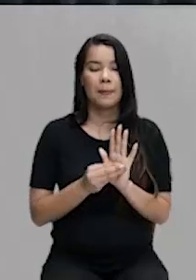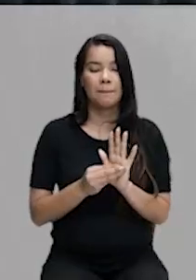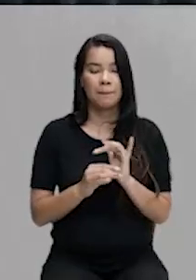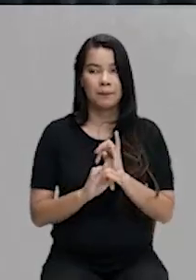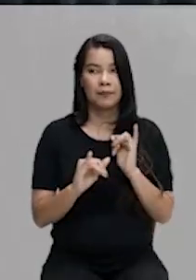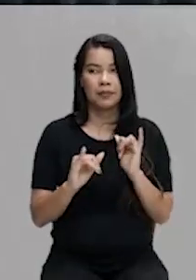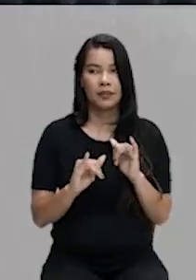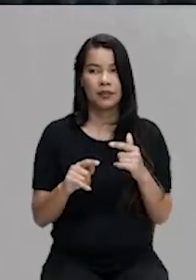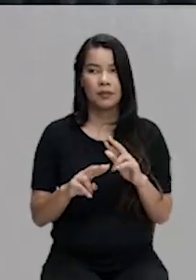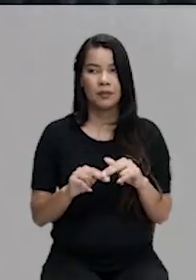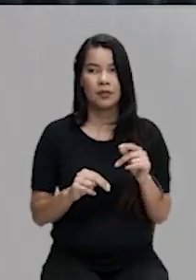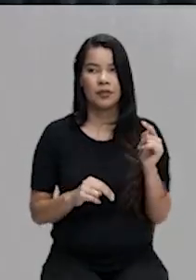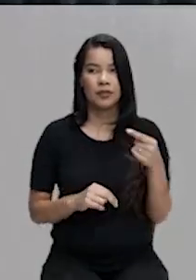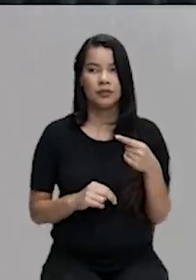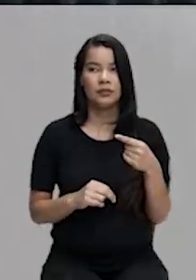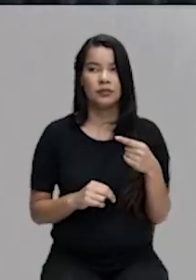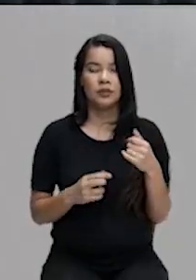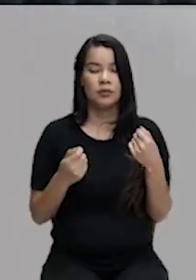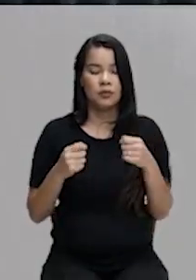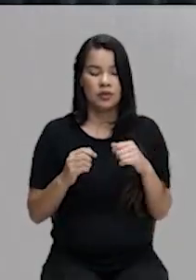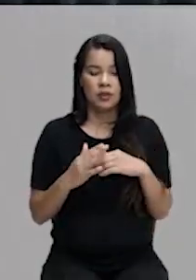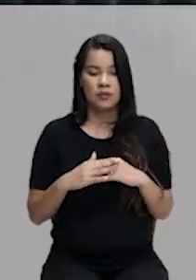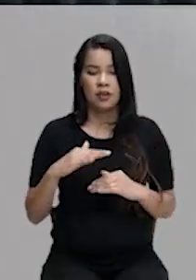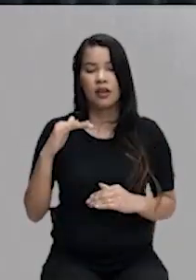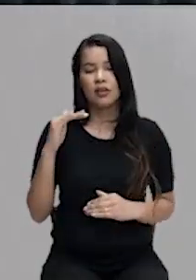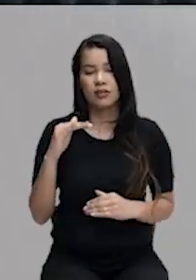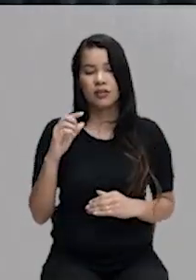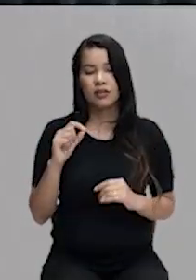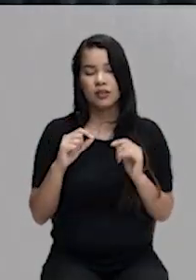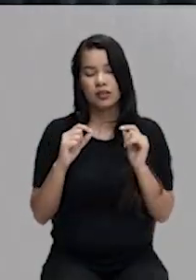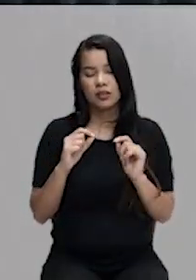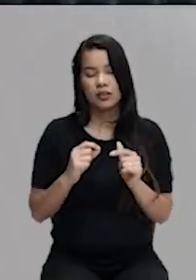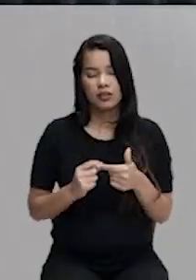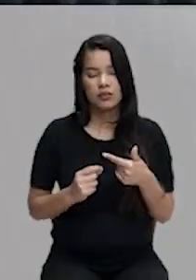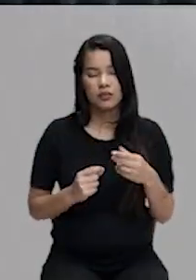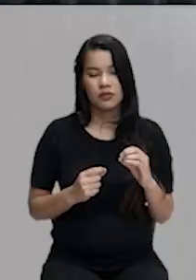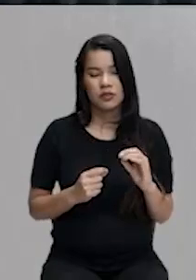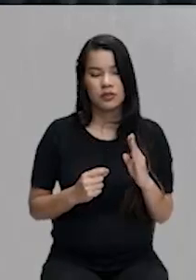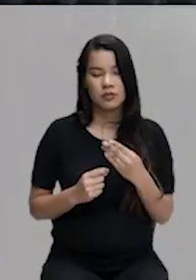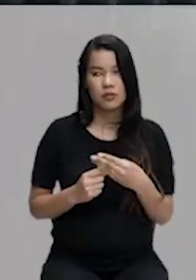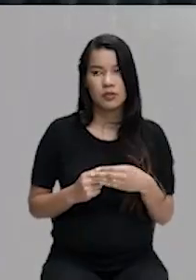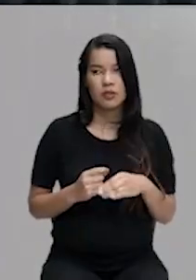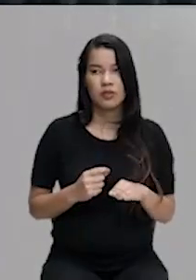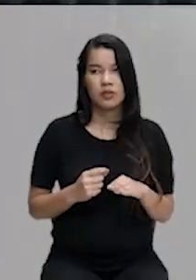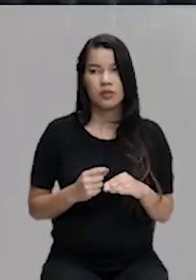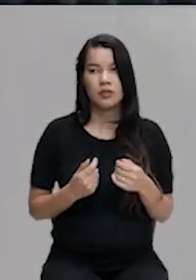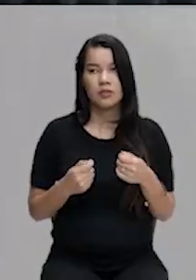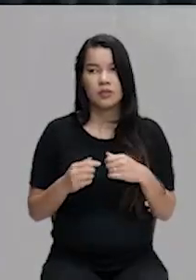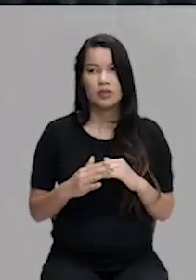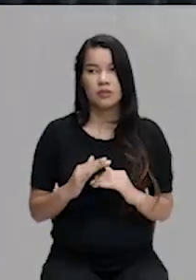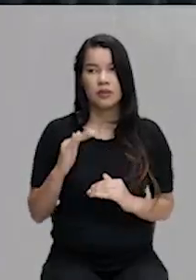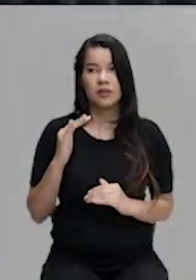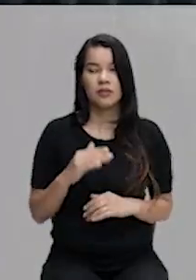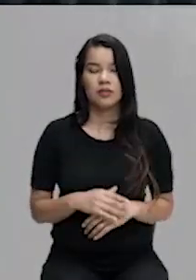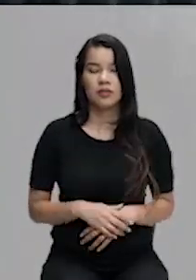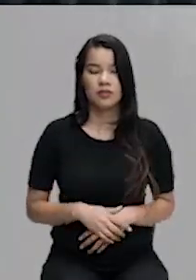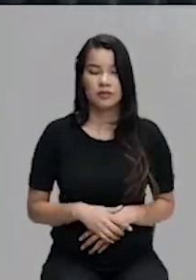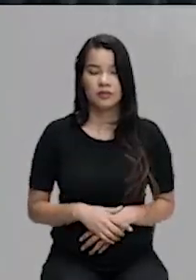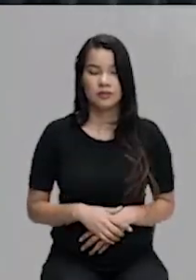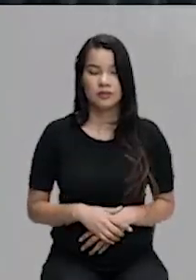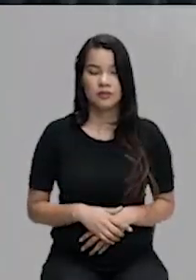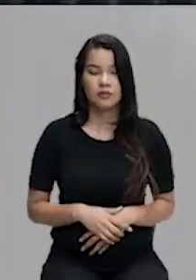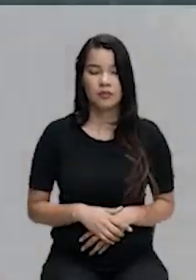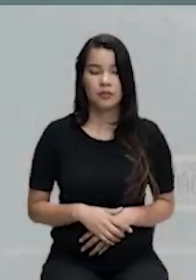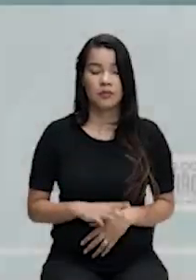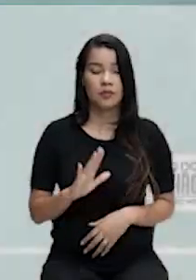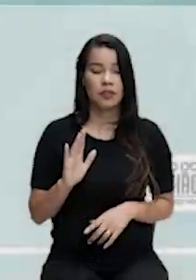isso ele diz que os dados podem ser ainda maior, né? Ele fala que em 20 bilhões, mas podem ser números bem maiores.